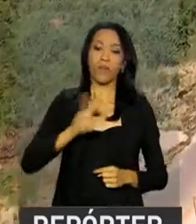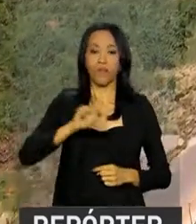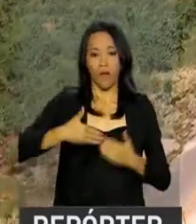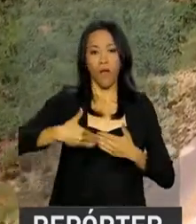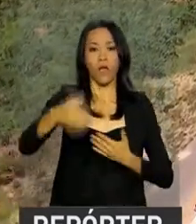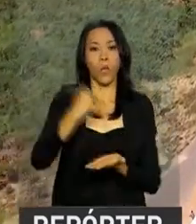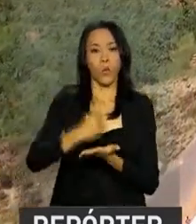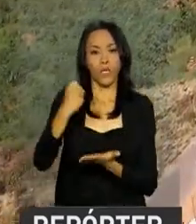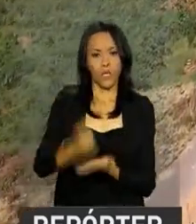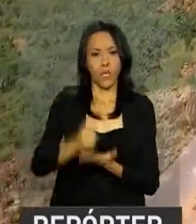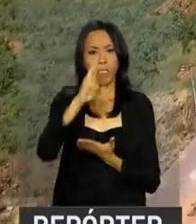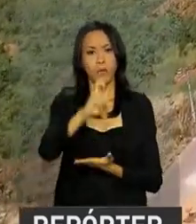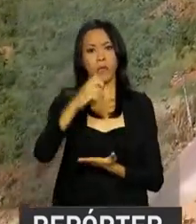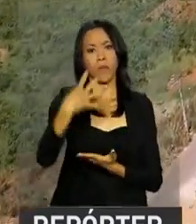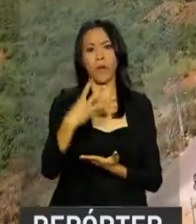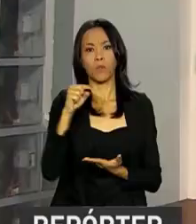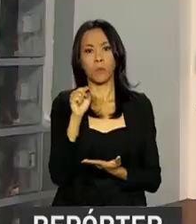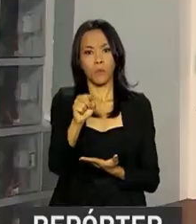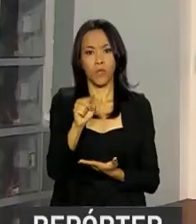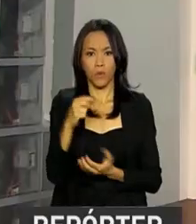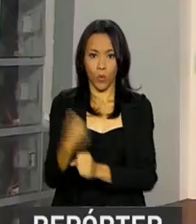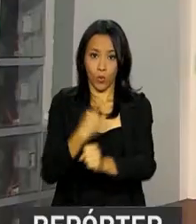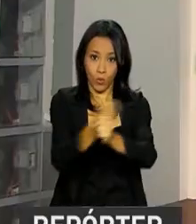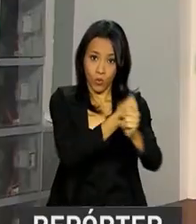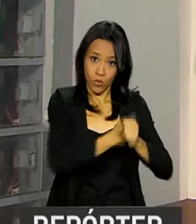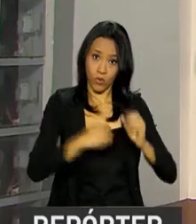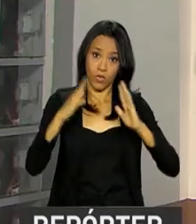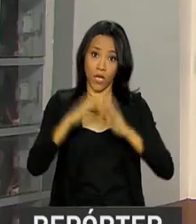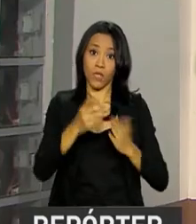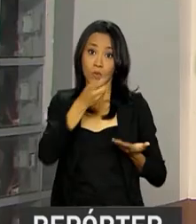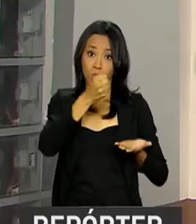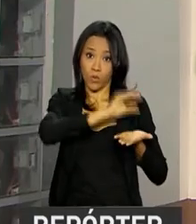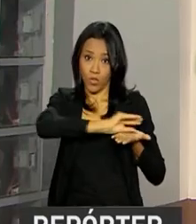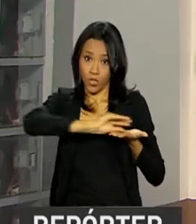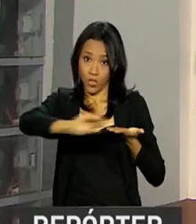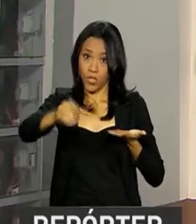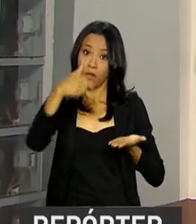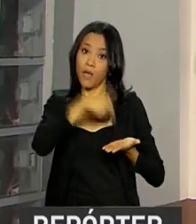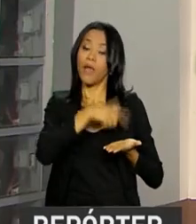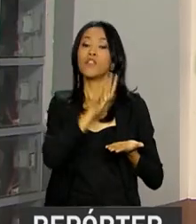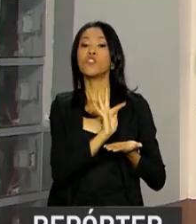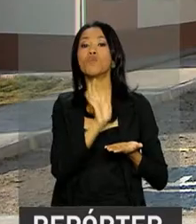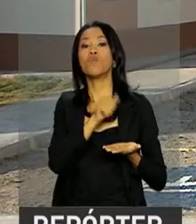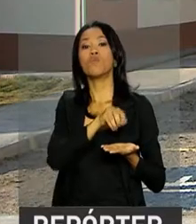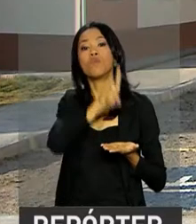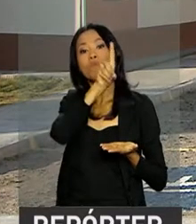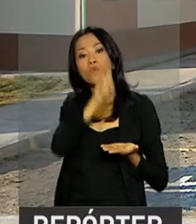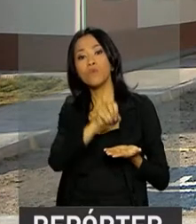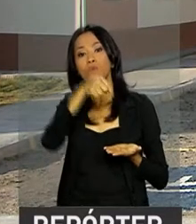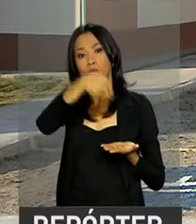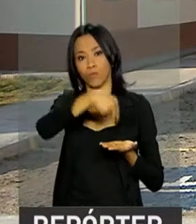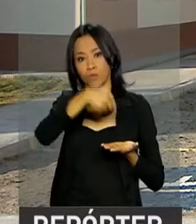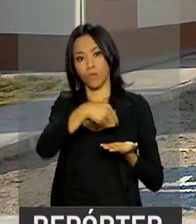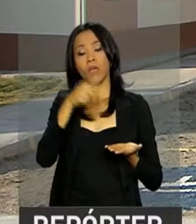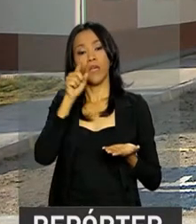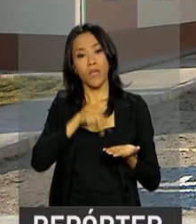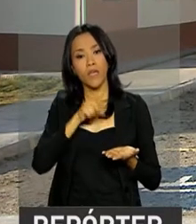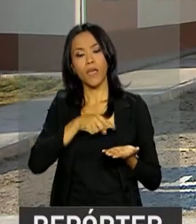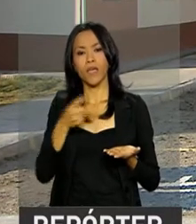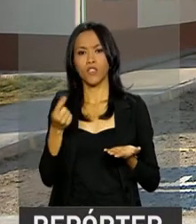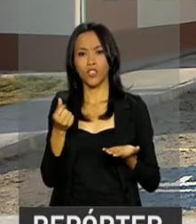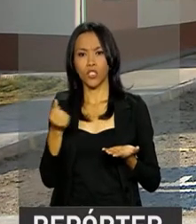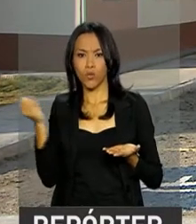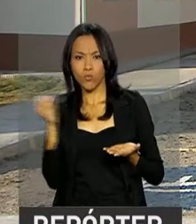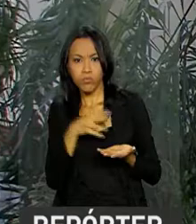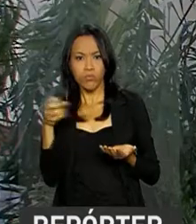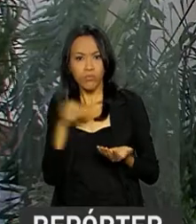54 mil moradias até o fim do ano os recursos vão sair do fundo de arrendamento residencial que é alimentado por recursos do orçamento